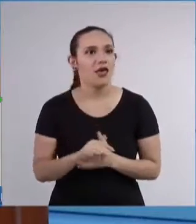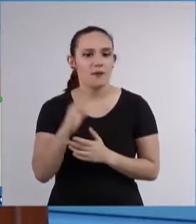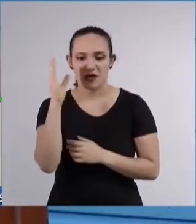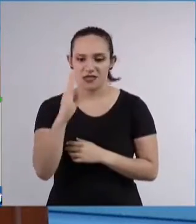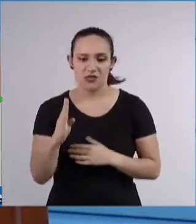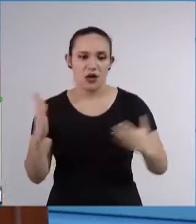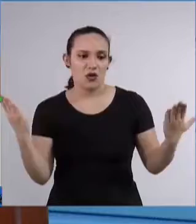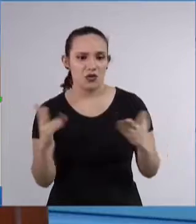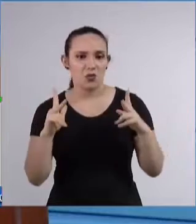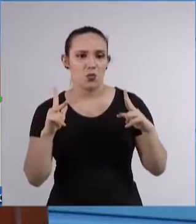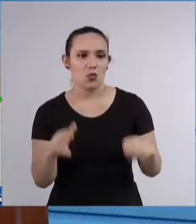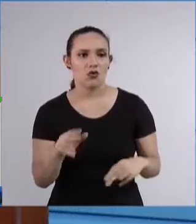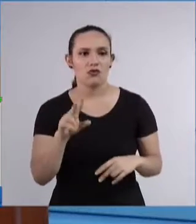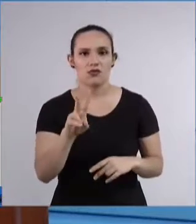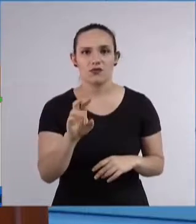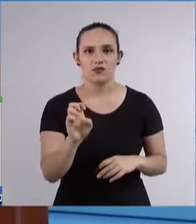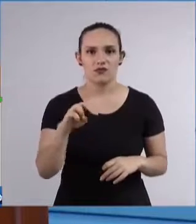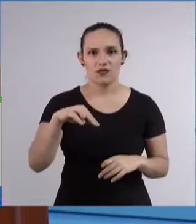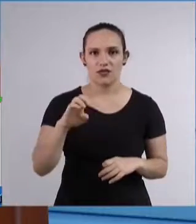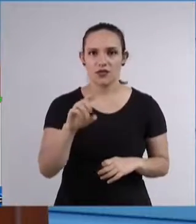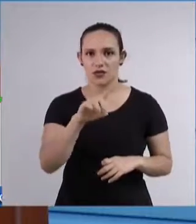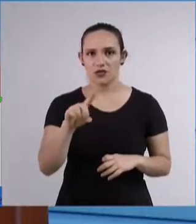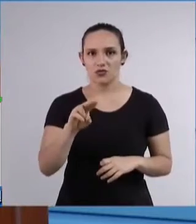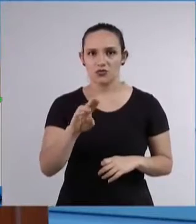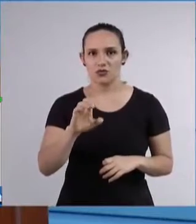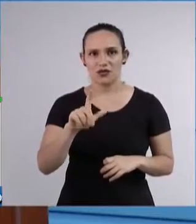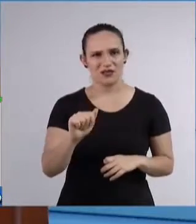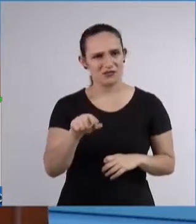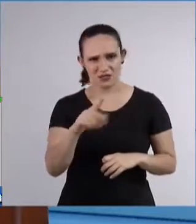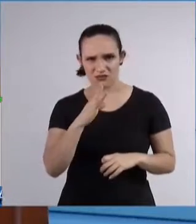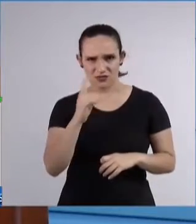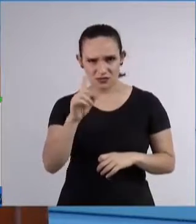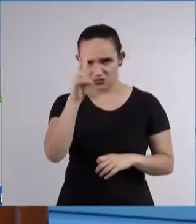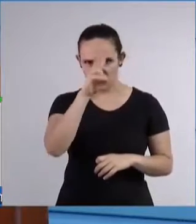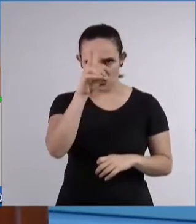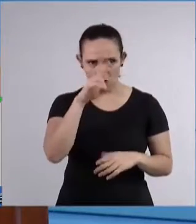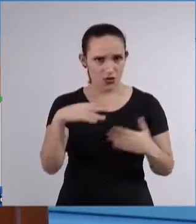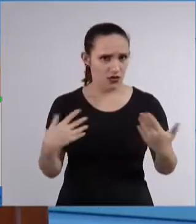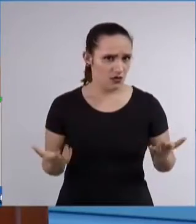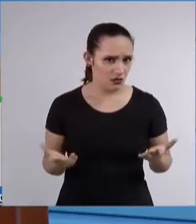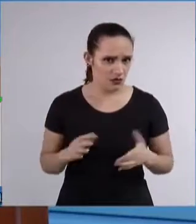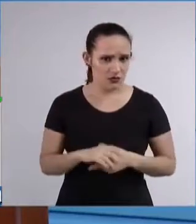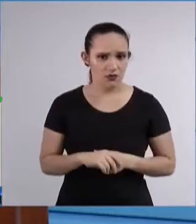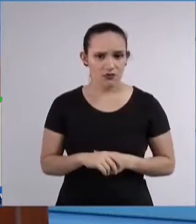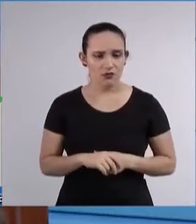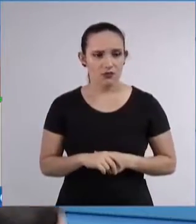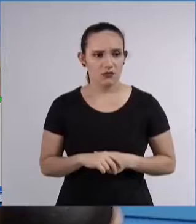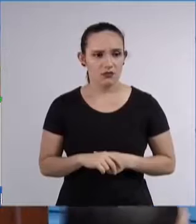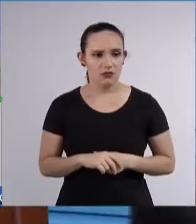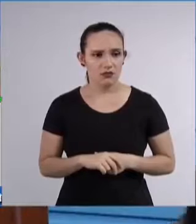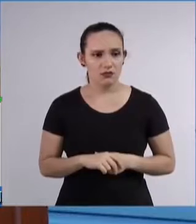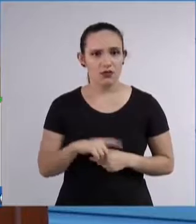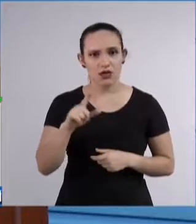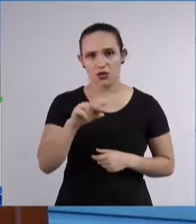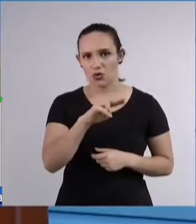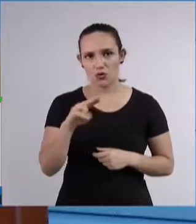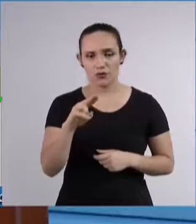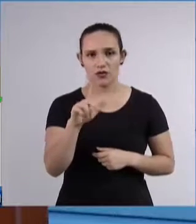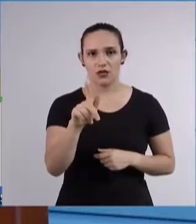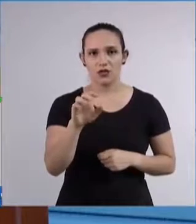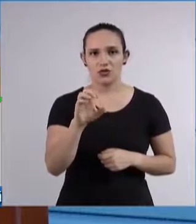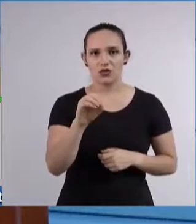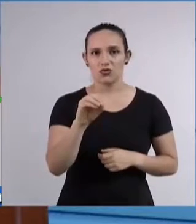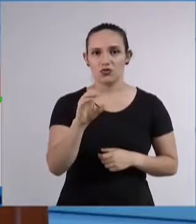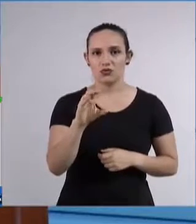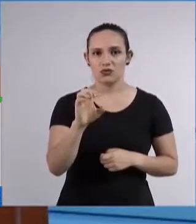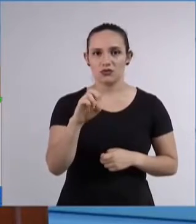numa Venezuela. É ignorar a história, é não conhecer, sabe, de geocentrismo, a verdade é essa. Então,